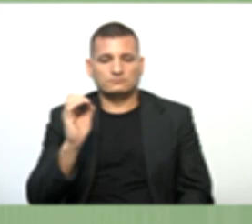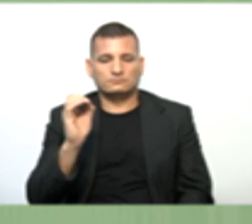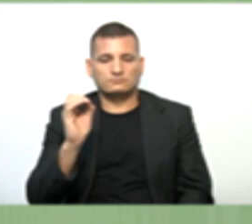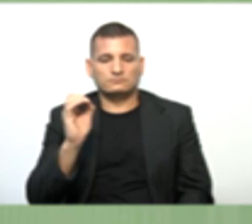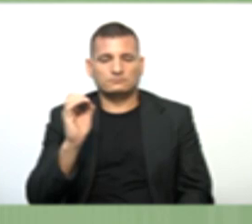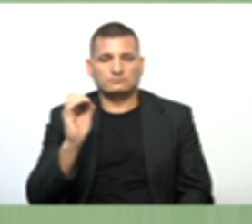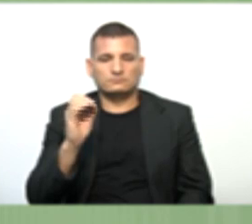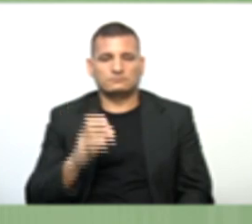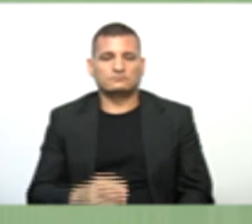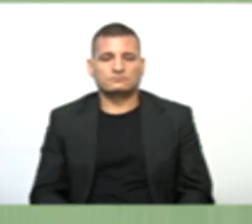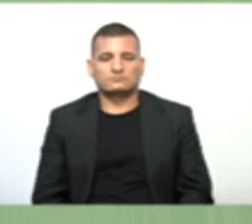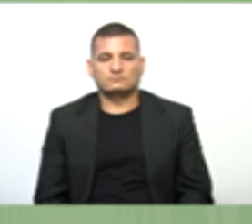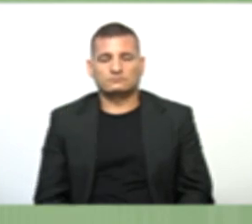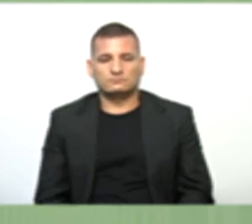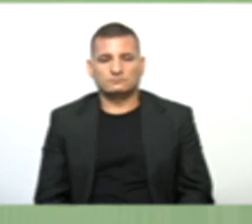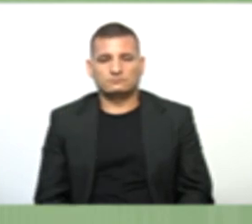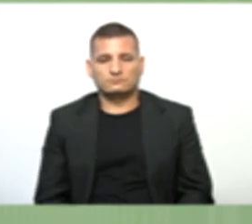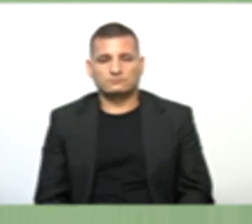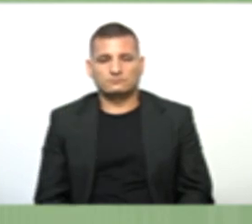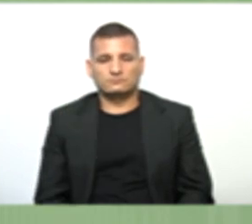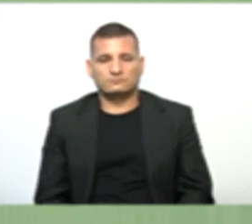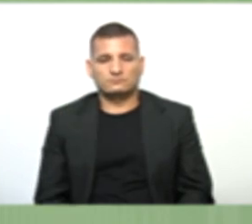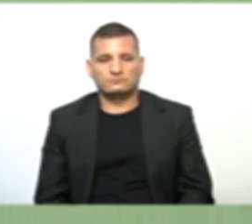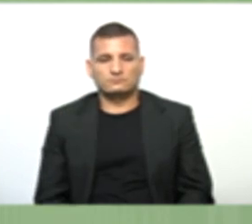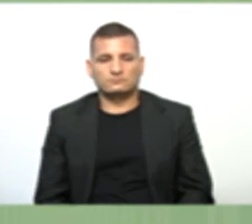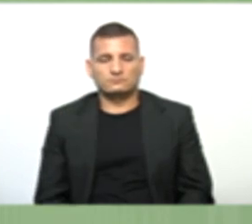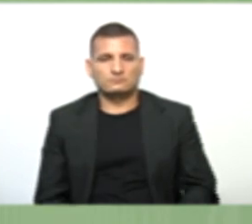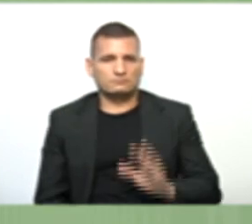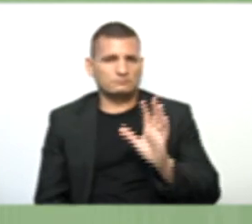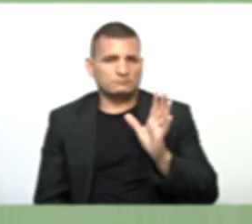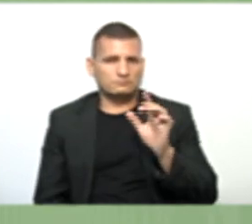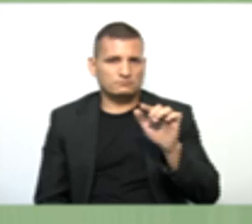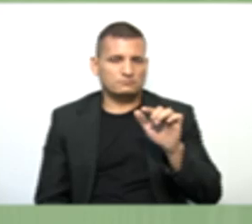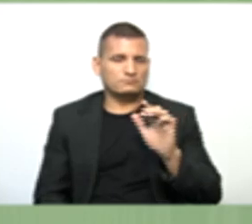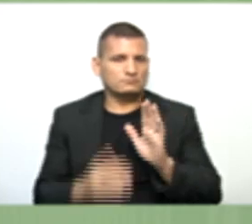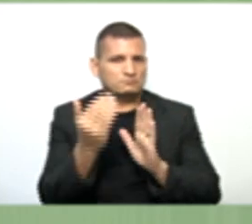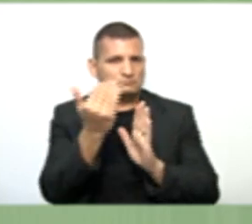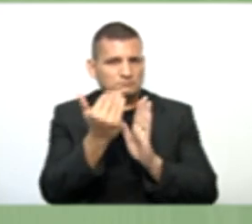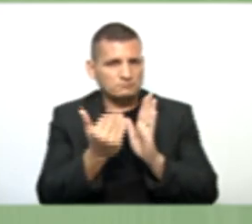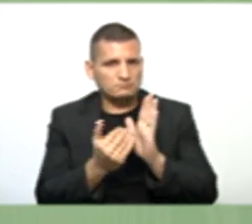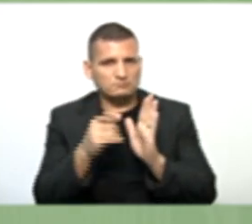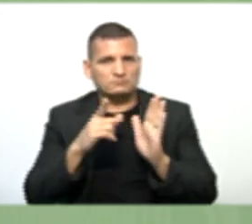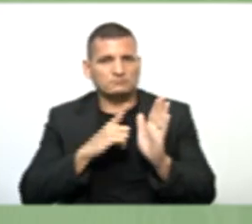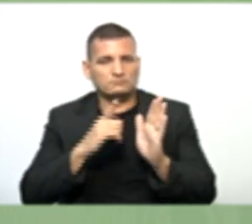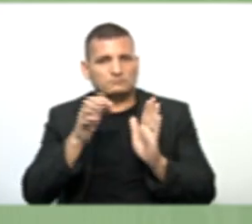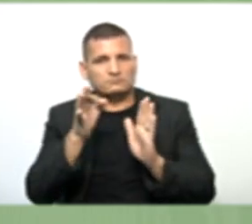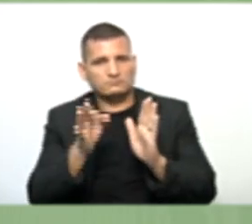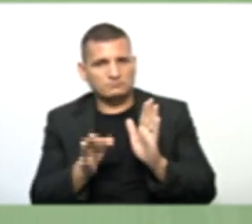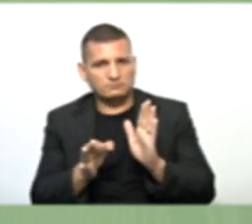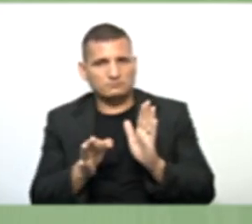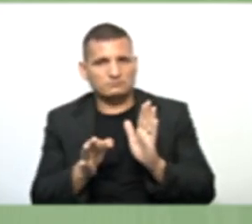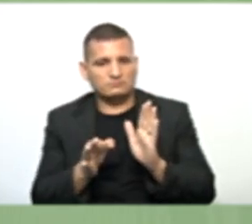Certo? Bom, será que esse programa está correto?